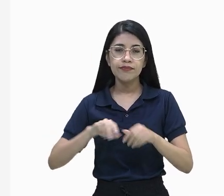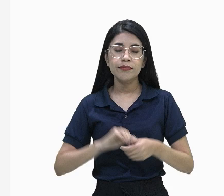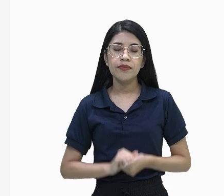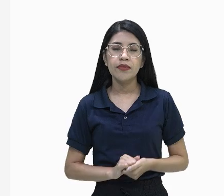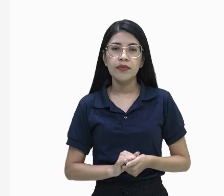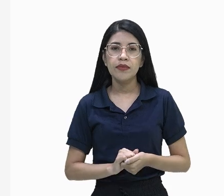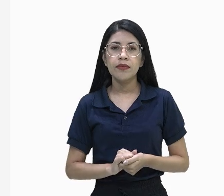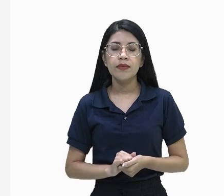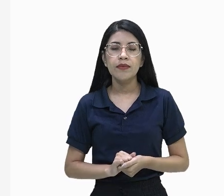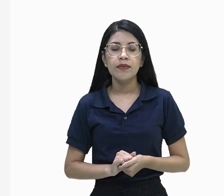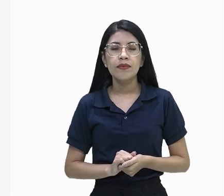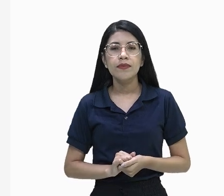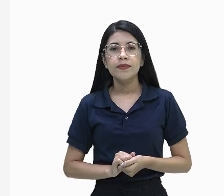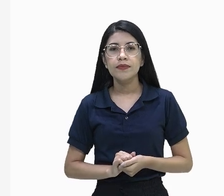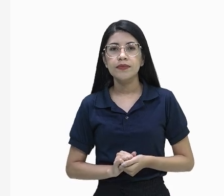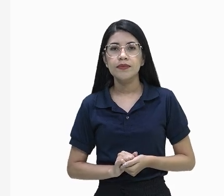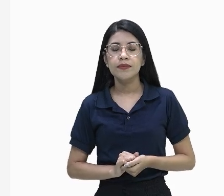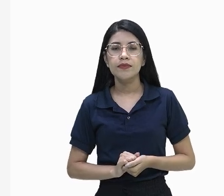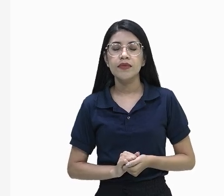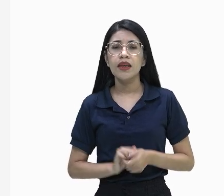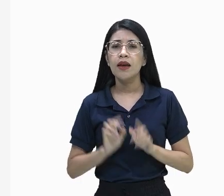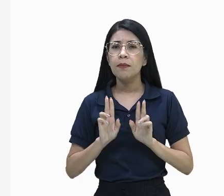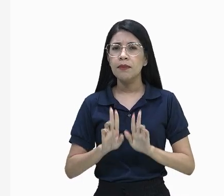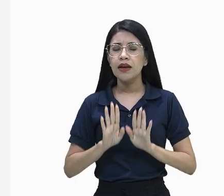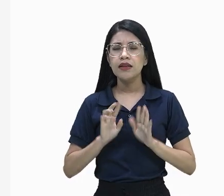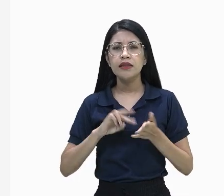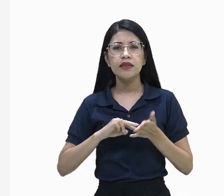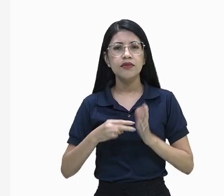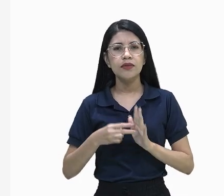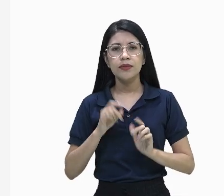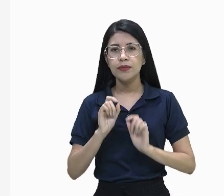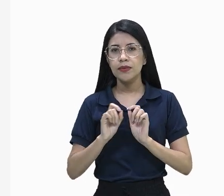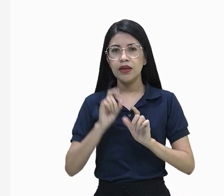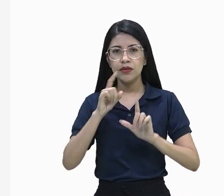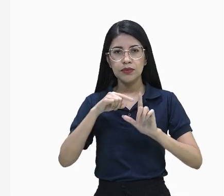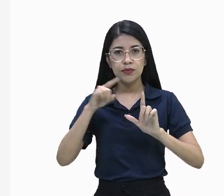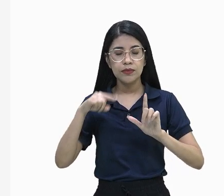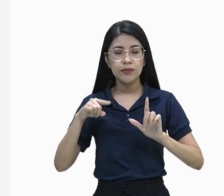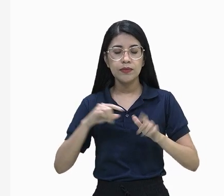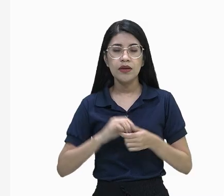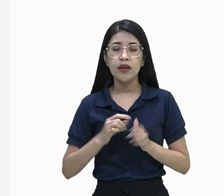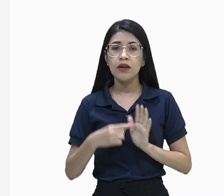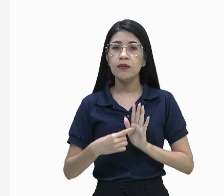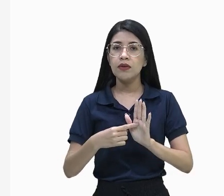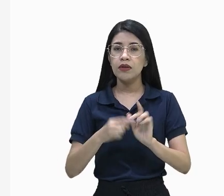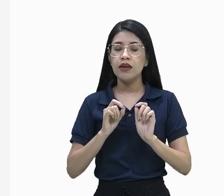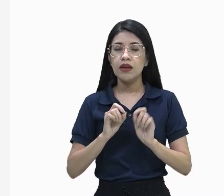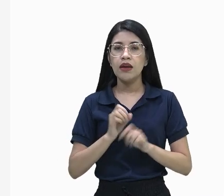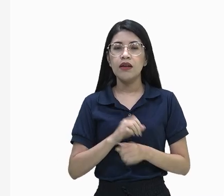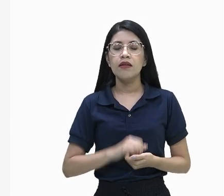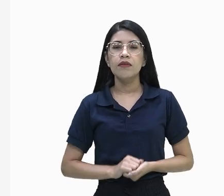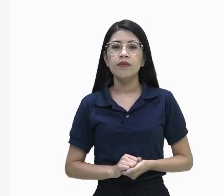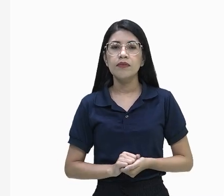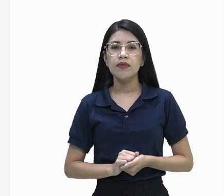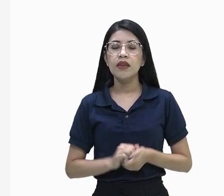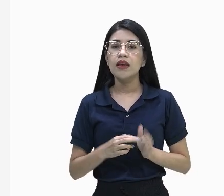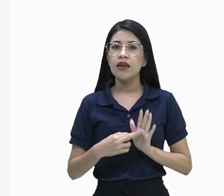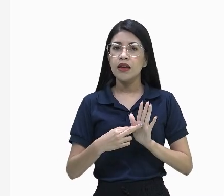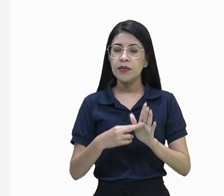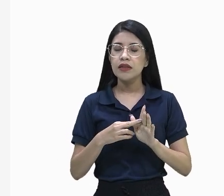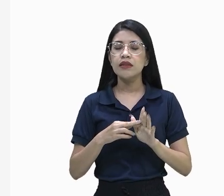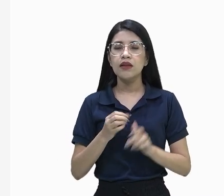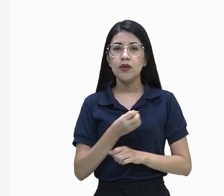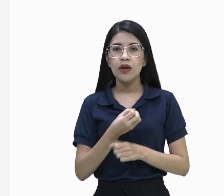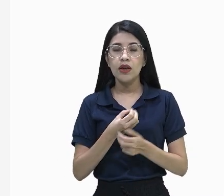ao garimpo ilegal, tá bom? Bom, mas o que isso quer dizer mesmo, hein? Olha só, o que isso nos mostra é que a função do primeiro grau permite representar situações